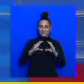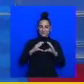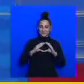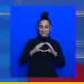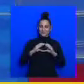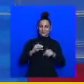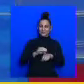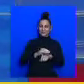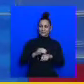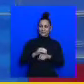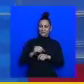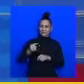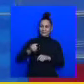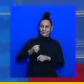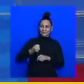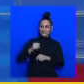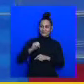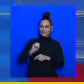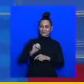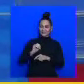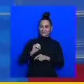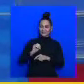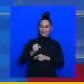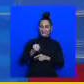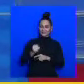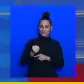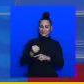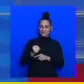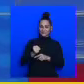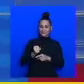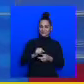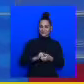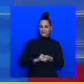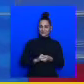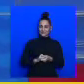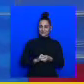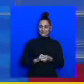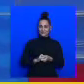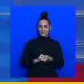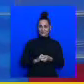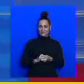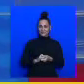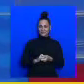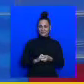Bola cinza, número 08. Cinza, 08.